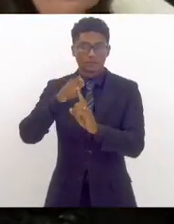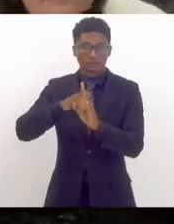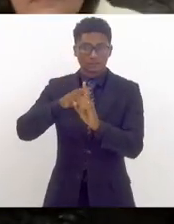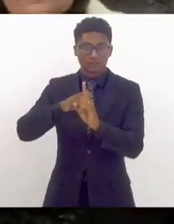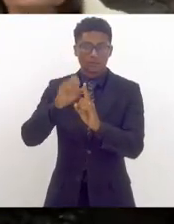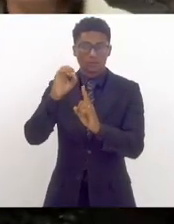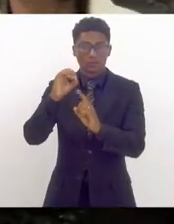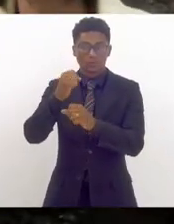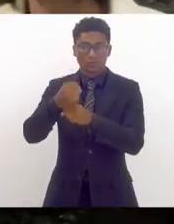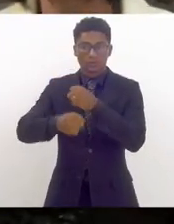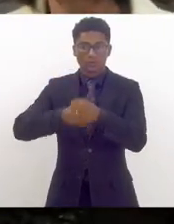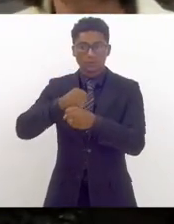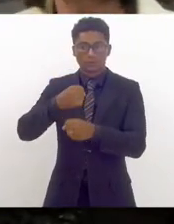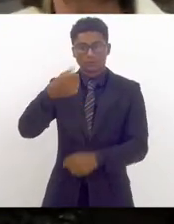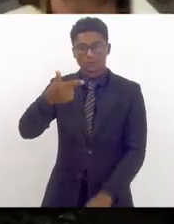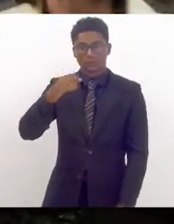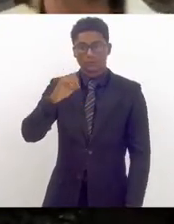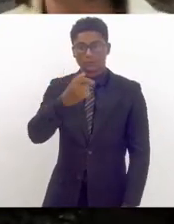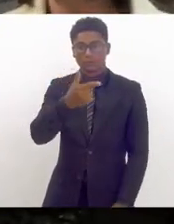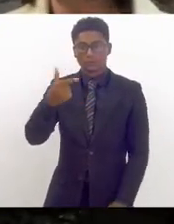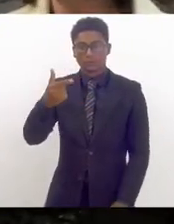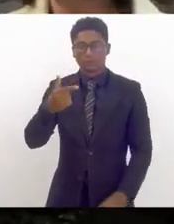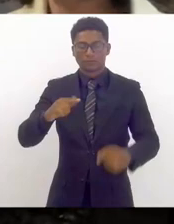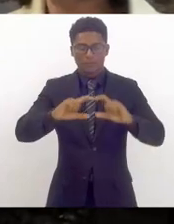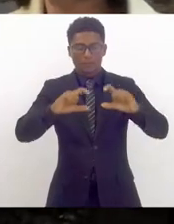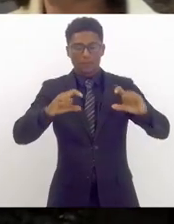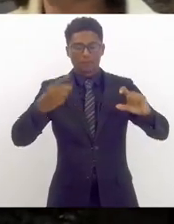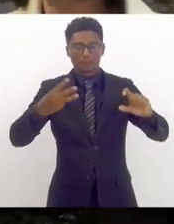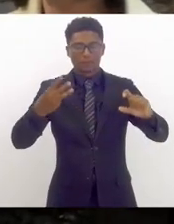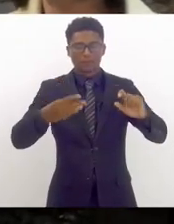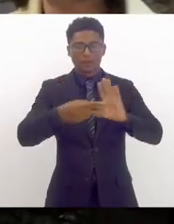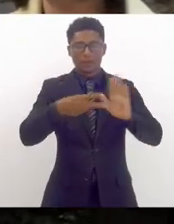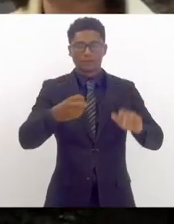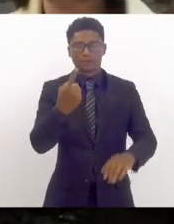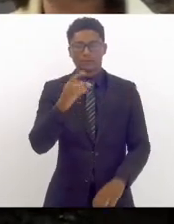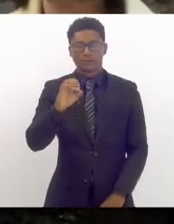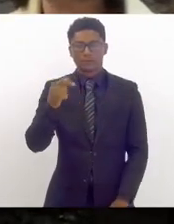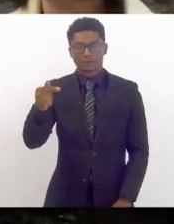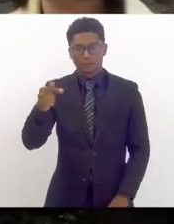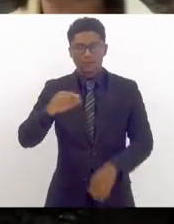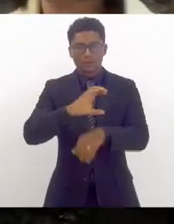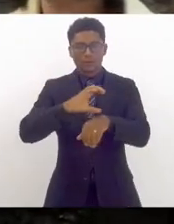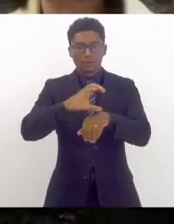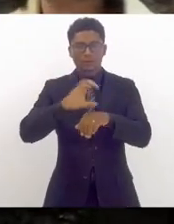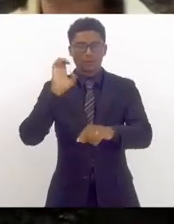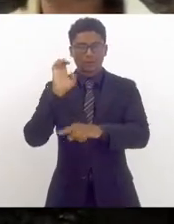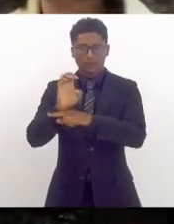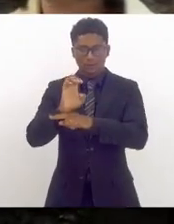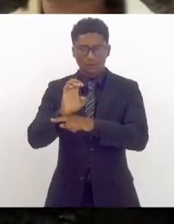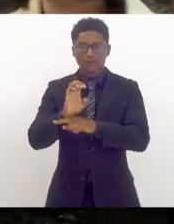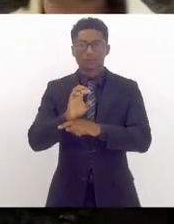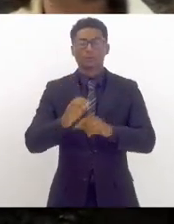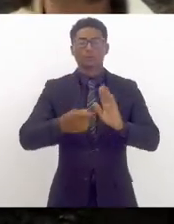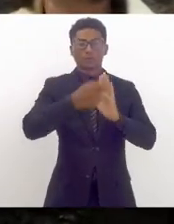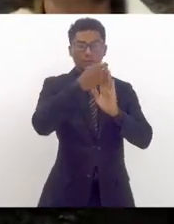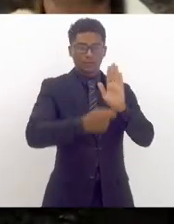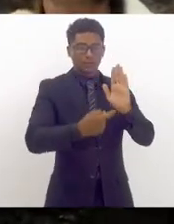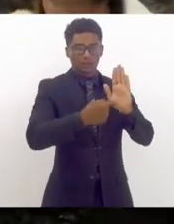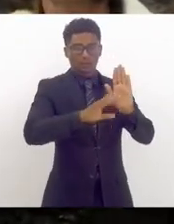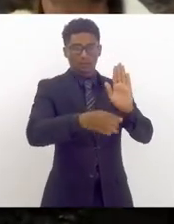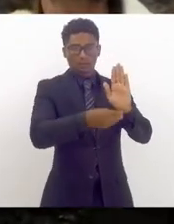2022, de acordo com o parágrafo 3º, artigo 107, Constituição Estadual, com redução dada pela Emenda